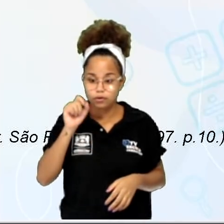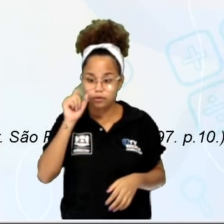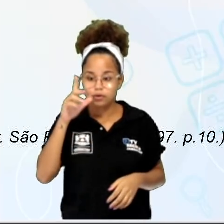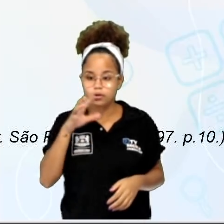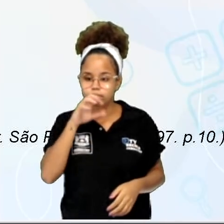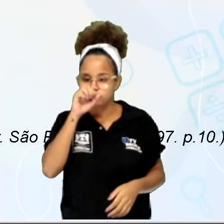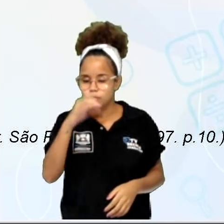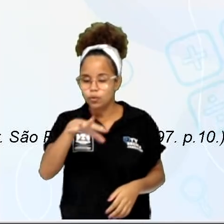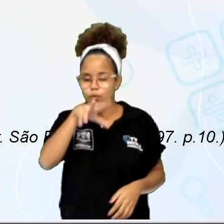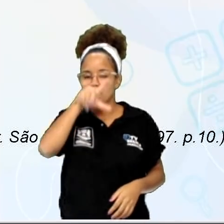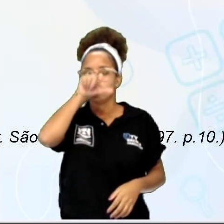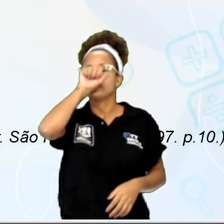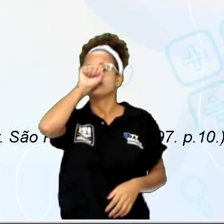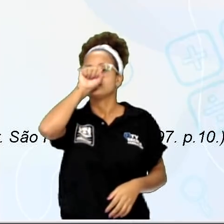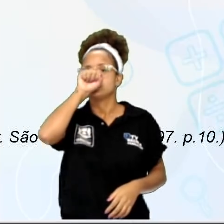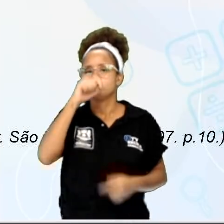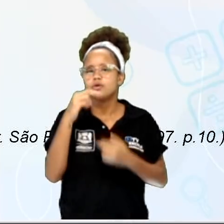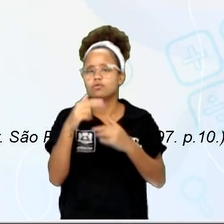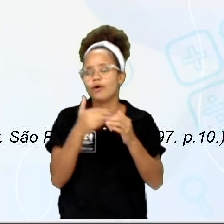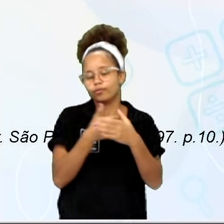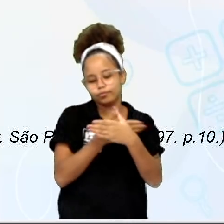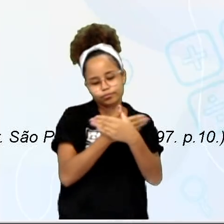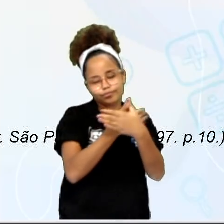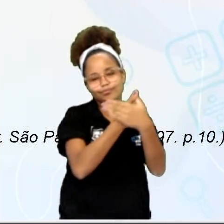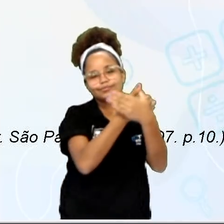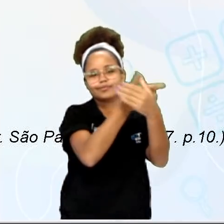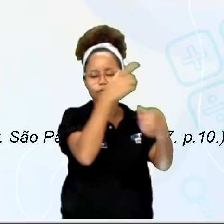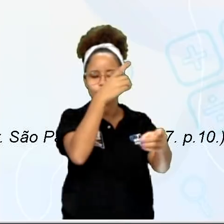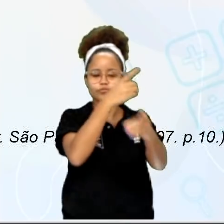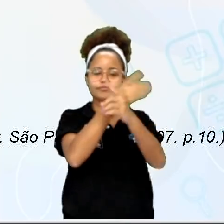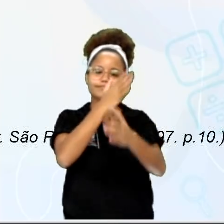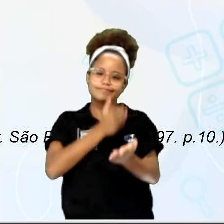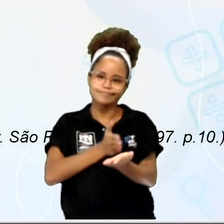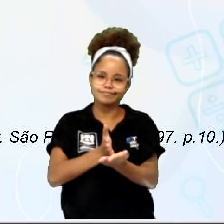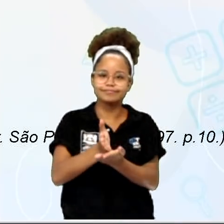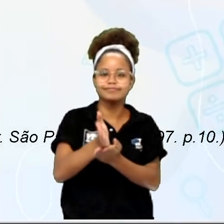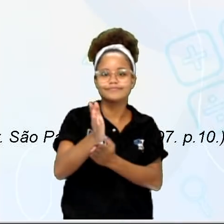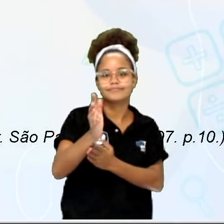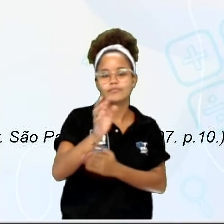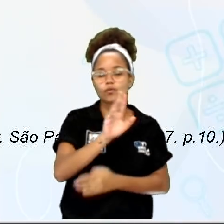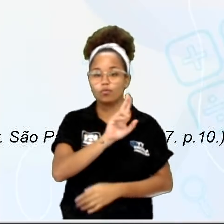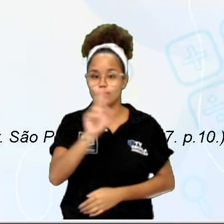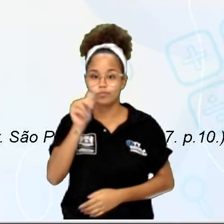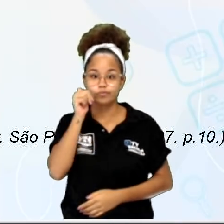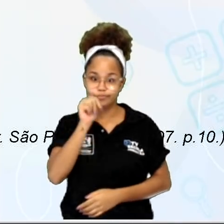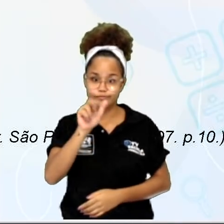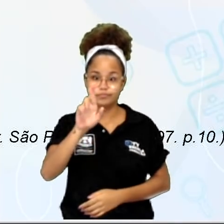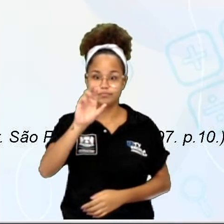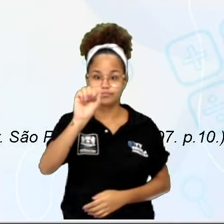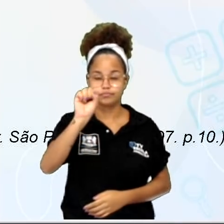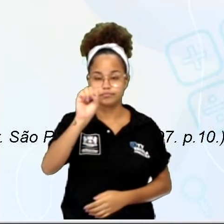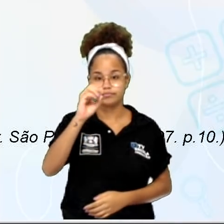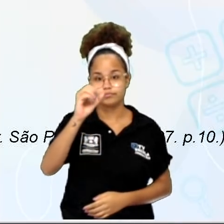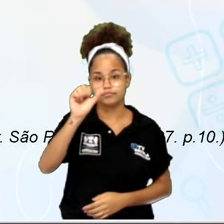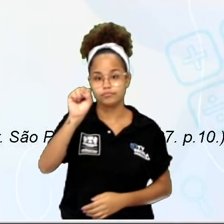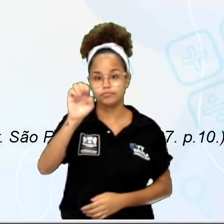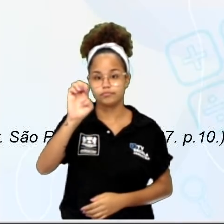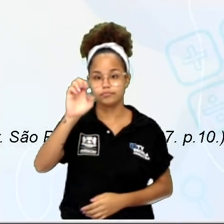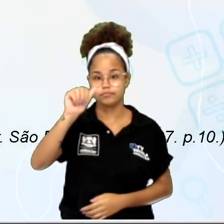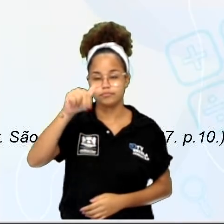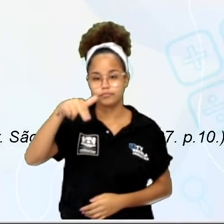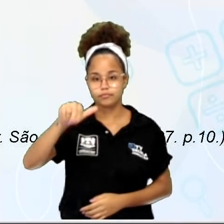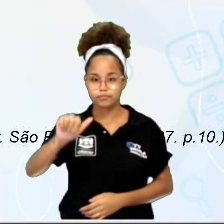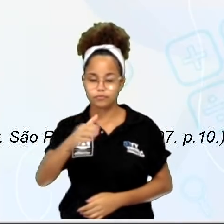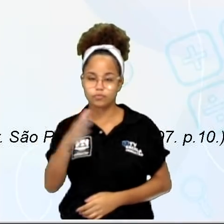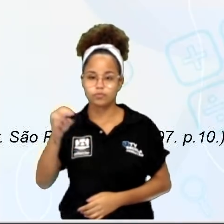sua alma e, como pássaros, vão encontrar seu caminho. Rosiana Murray. Então vejam aí que nós temos um poema, né?